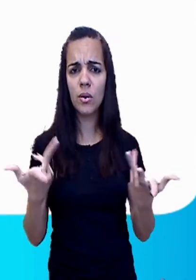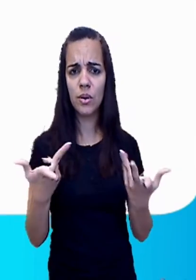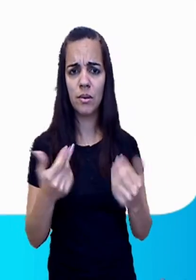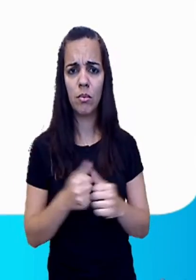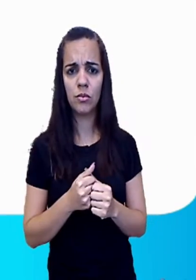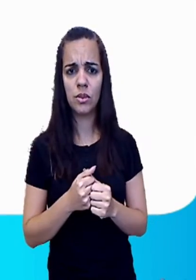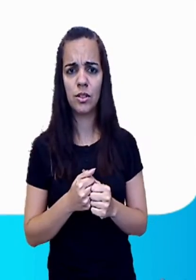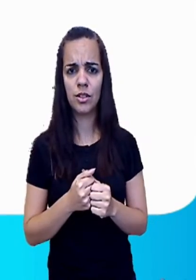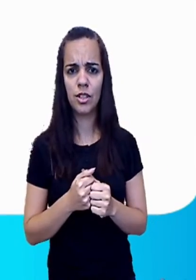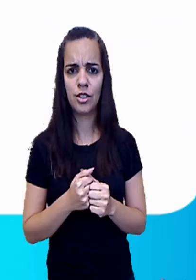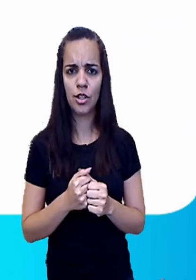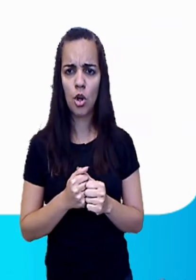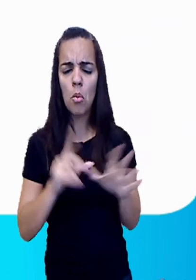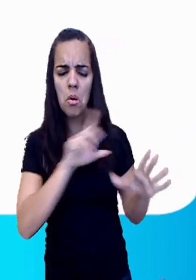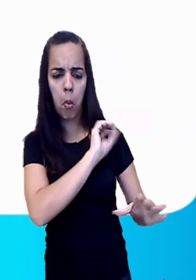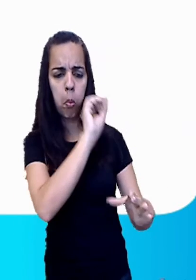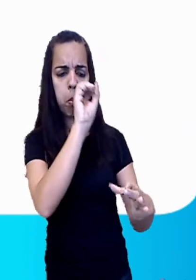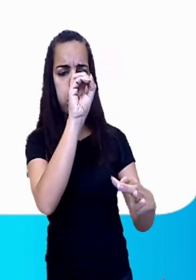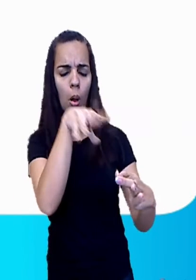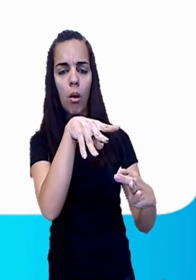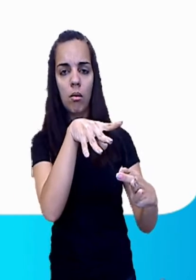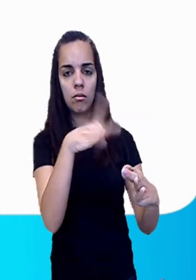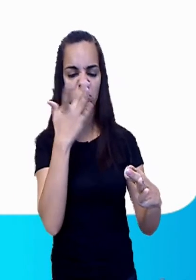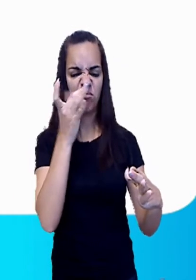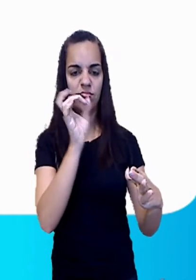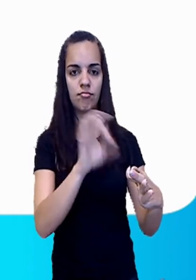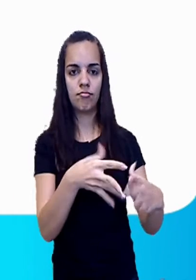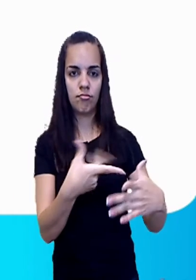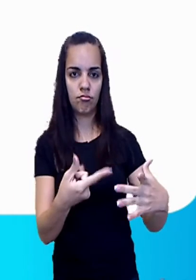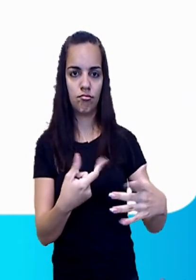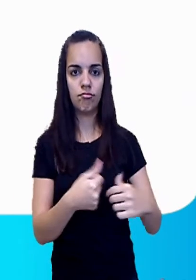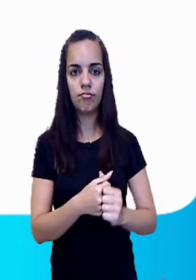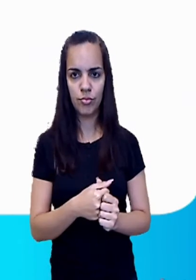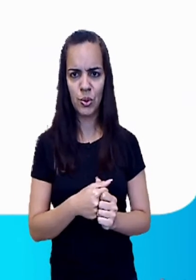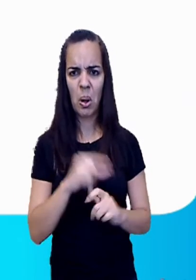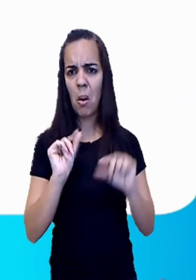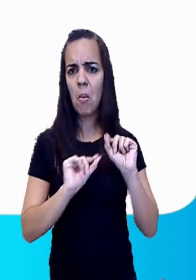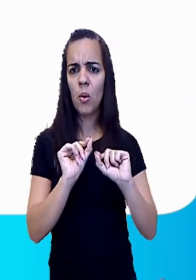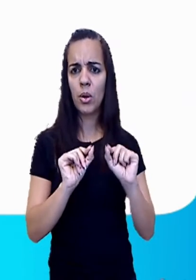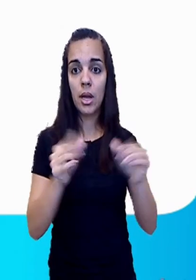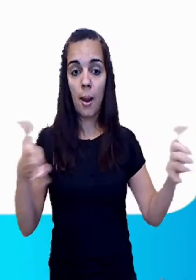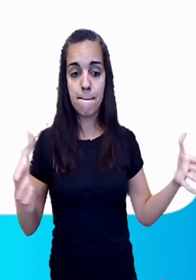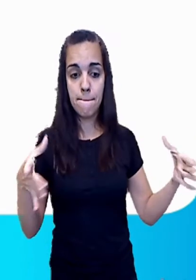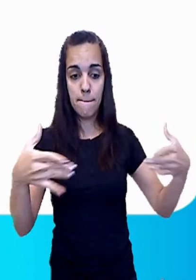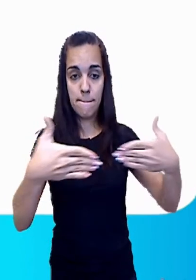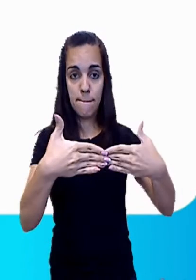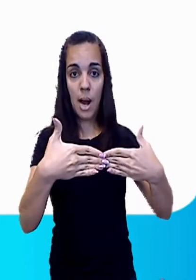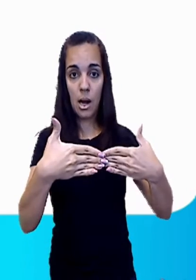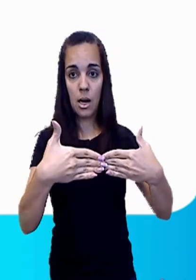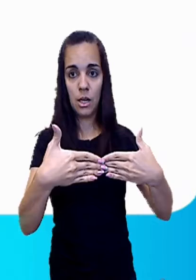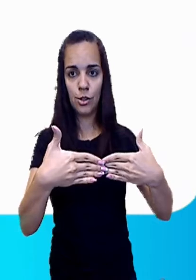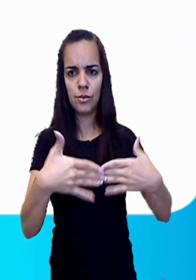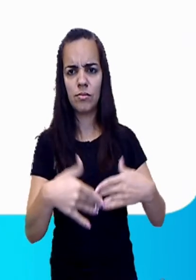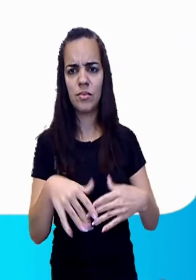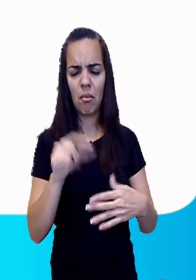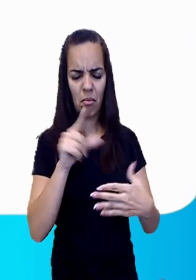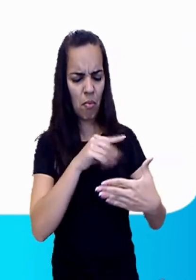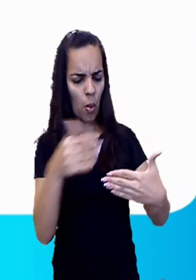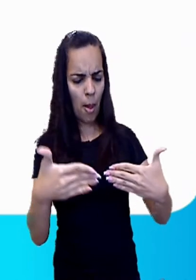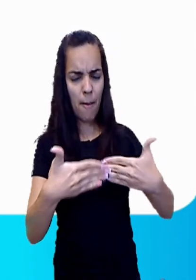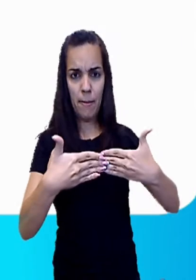é um depósito de rejeitos? O que são barragens de rejeitos? Aí a gente vai chegar num ponto muito importante que eu gostaria